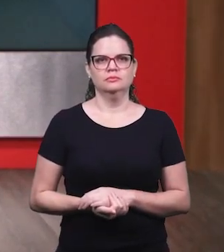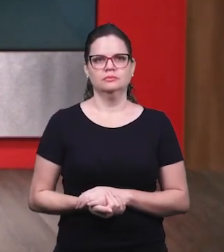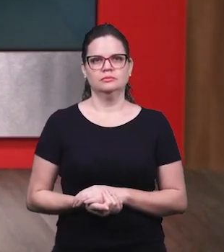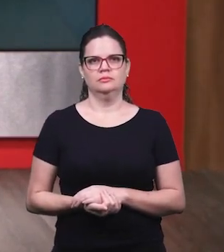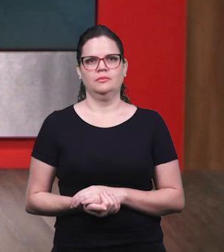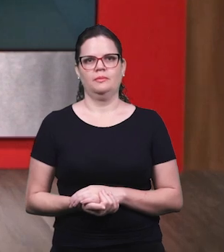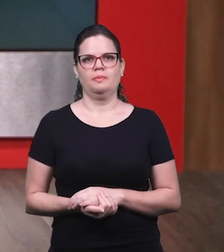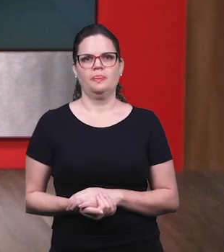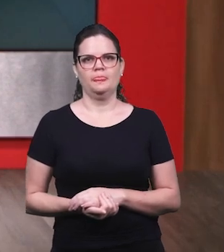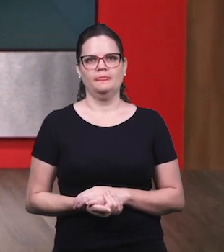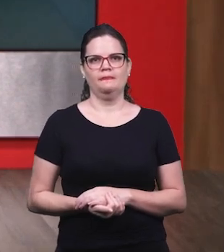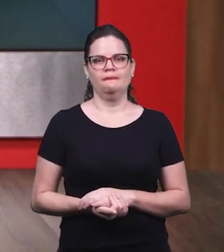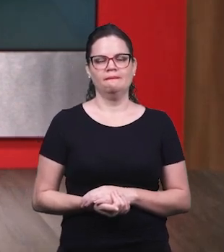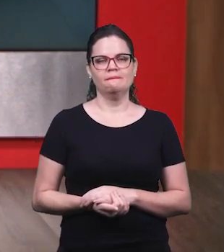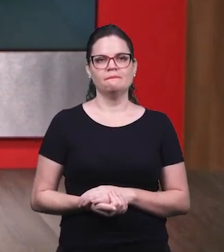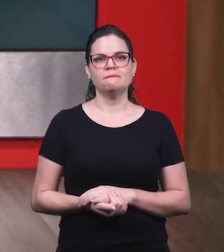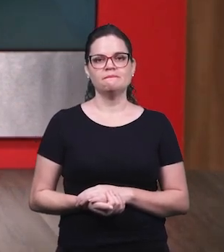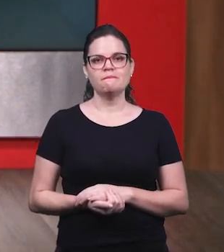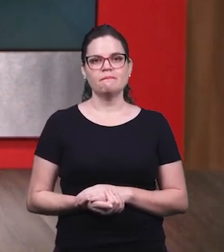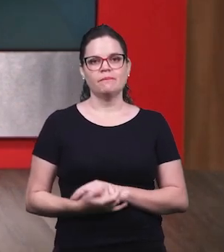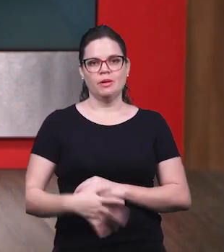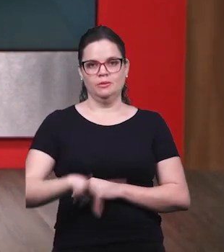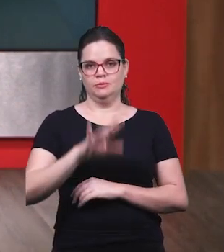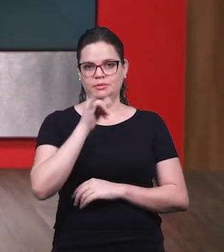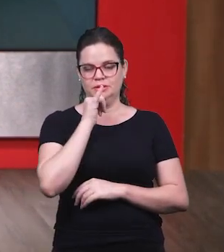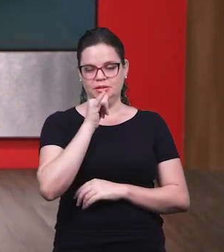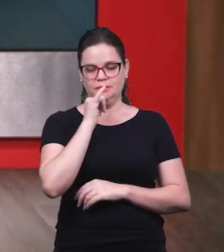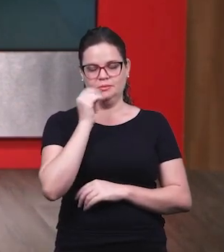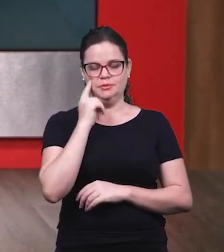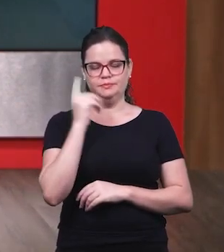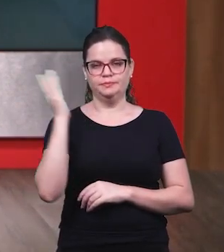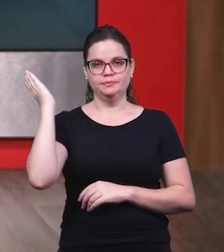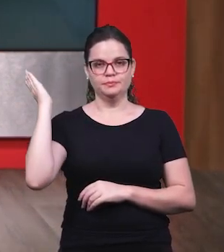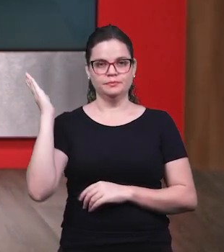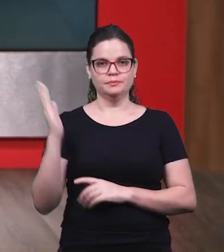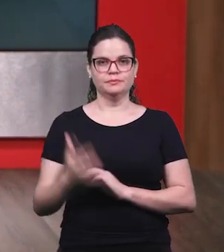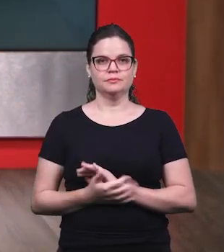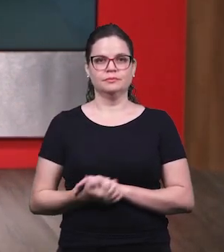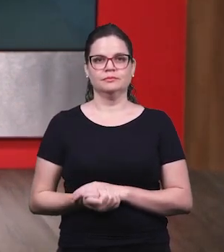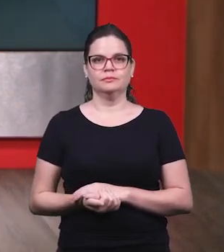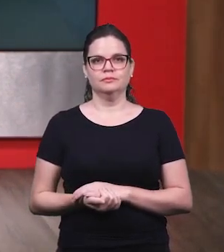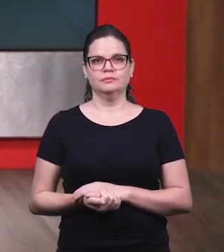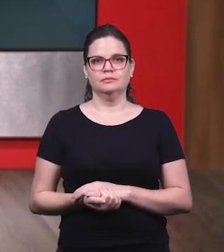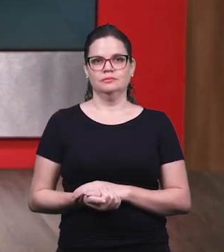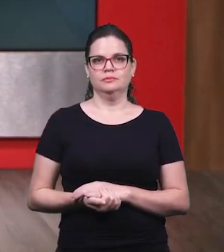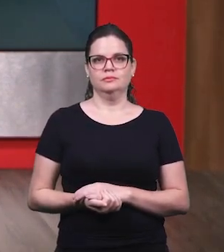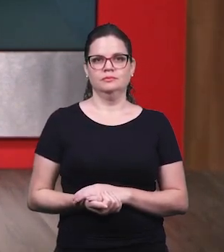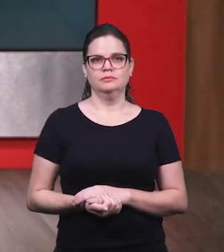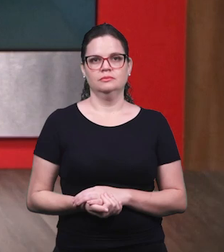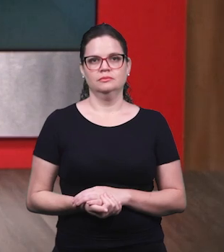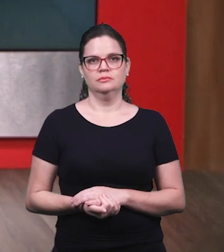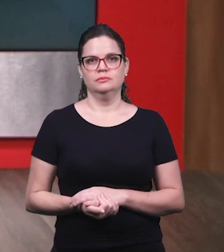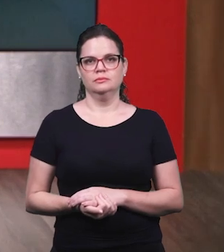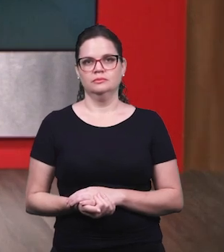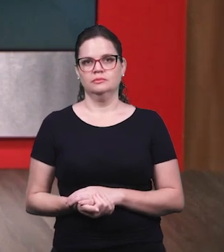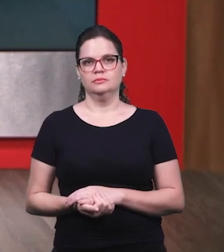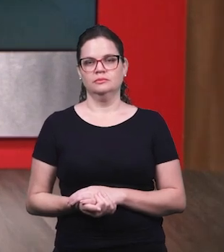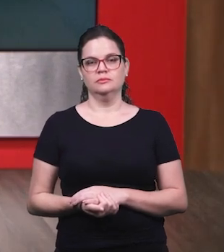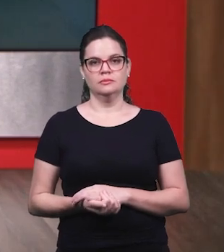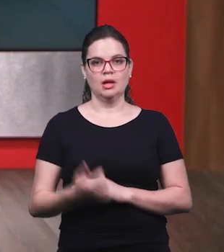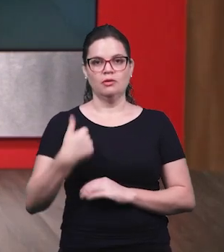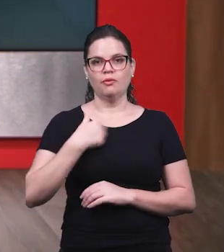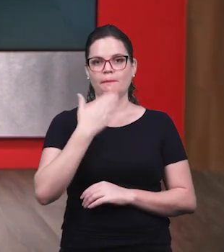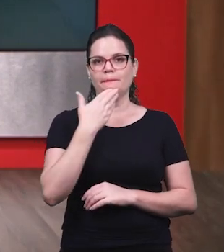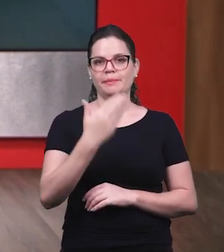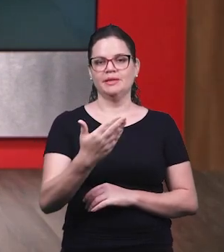exemplo prático que eu coloquei aqui seria no empréstimo ali de 5